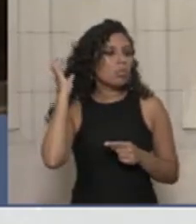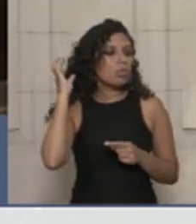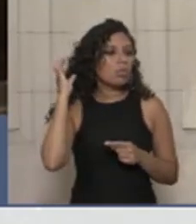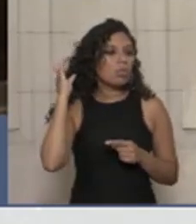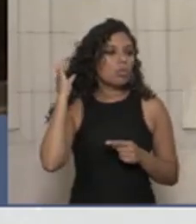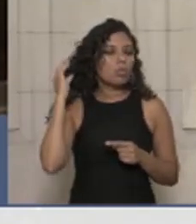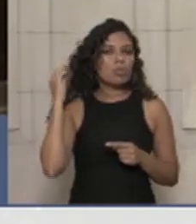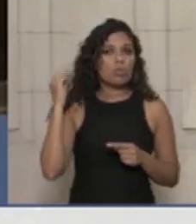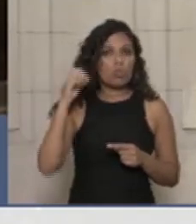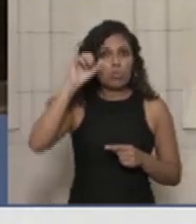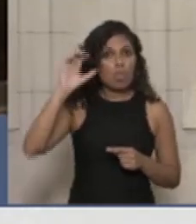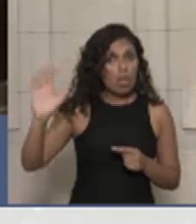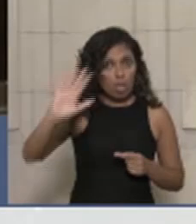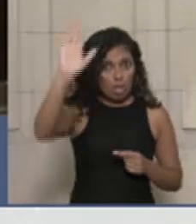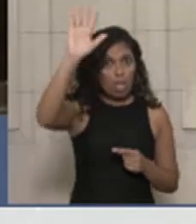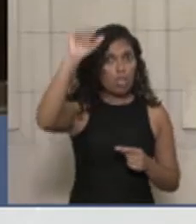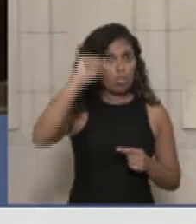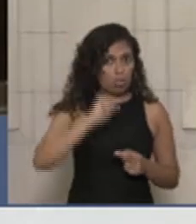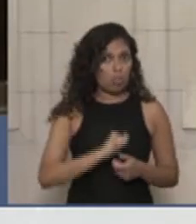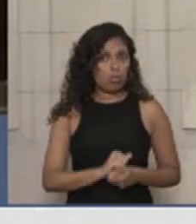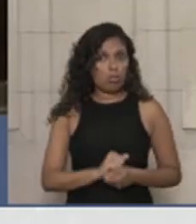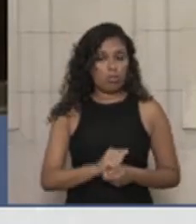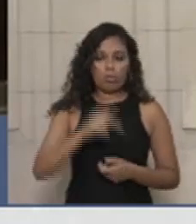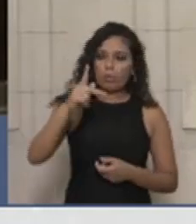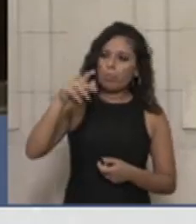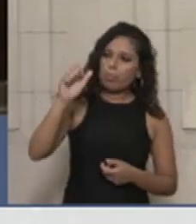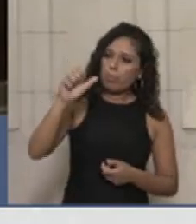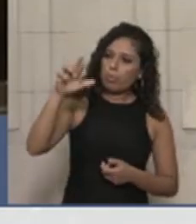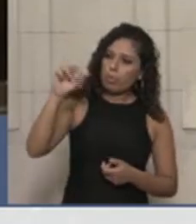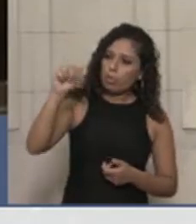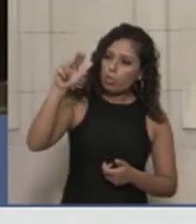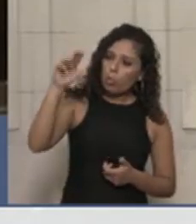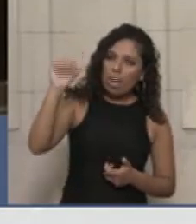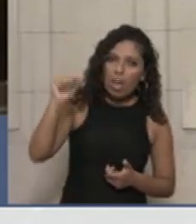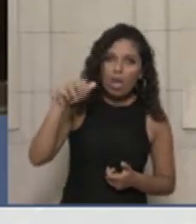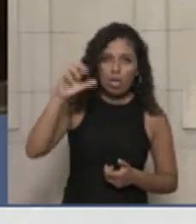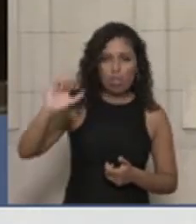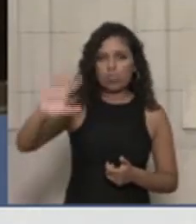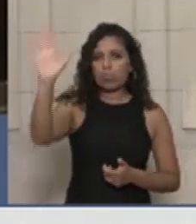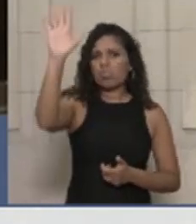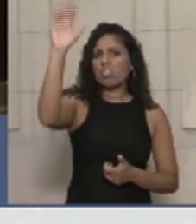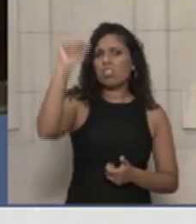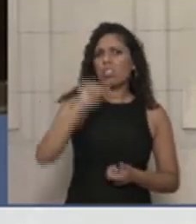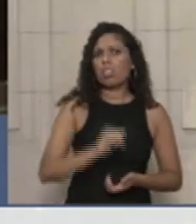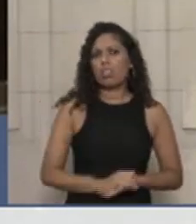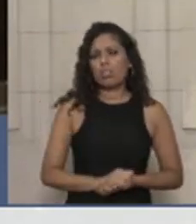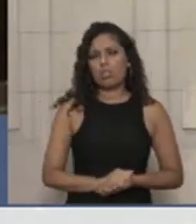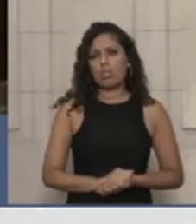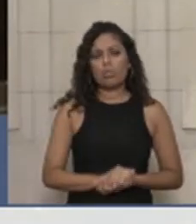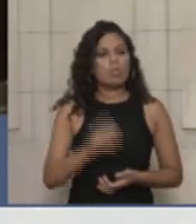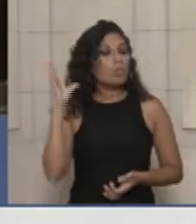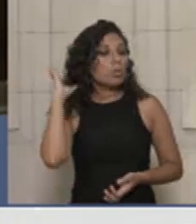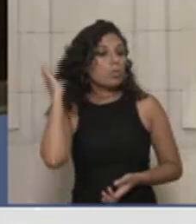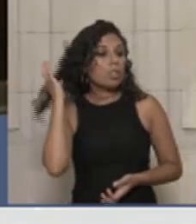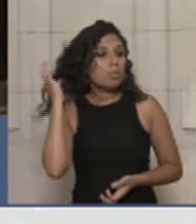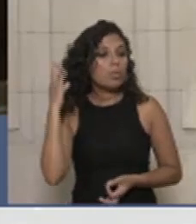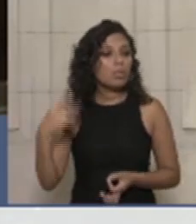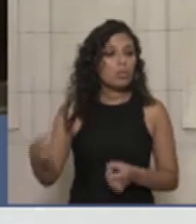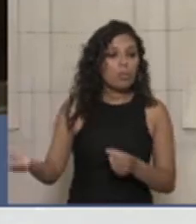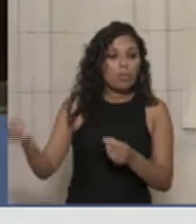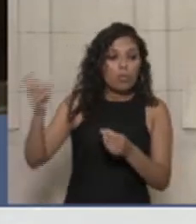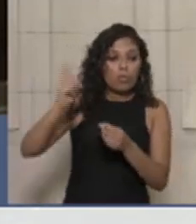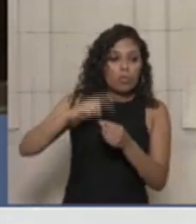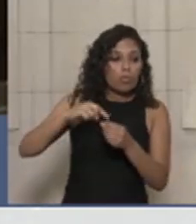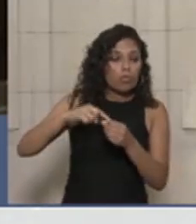têm um custo muito alto, muito alto. E o cabelo, para voltar a